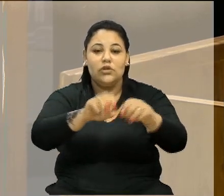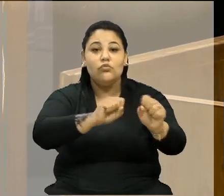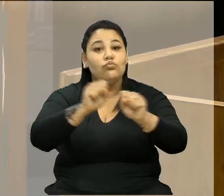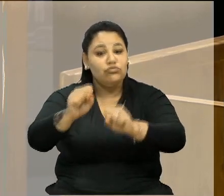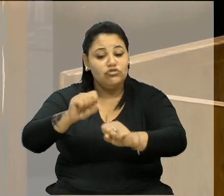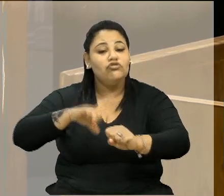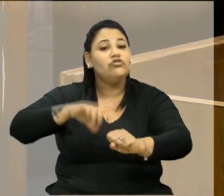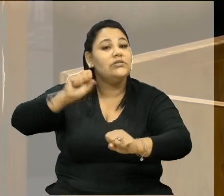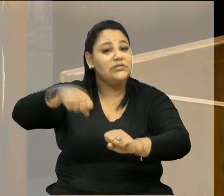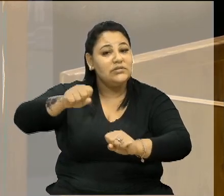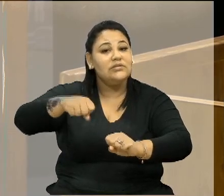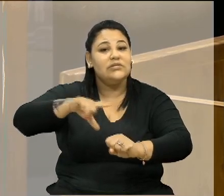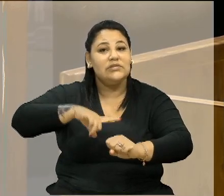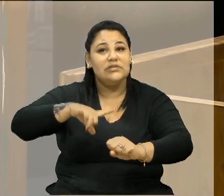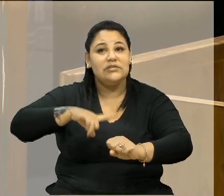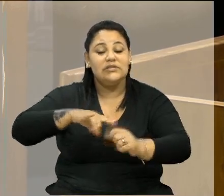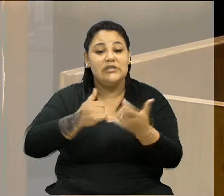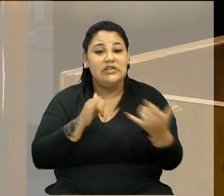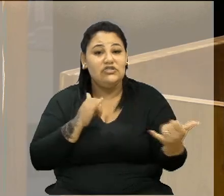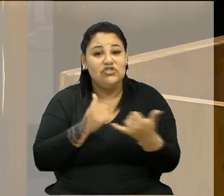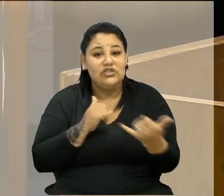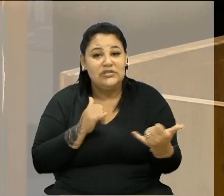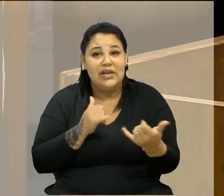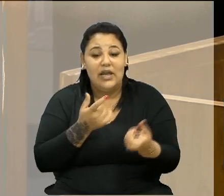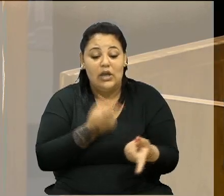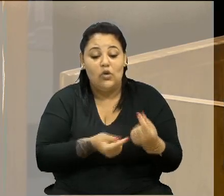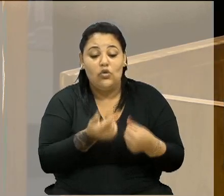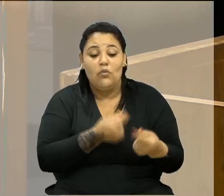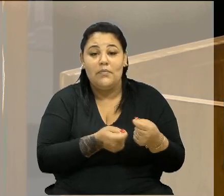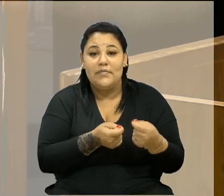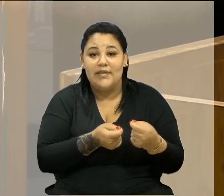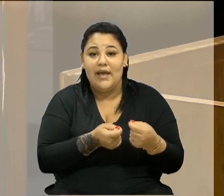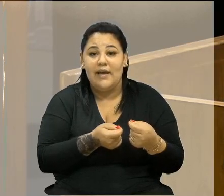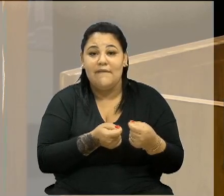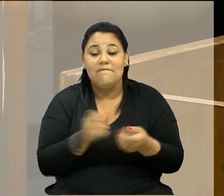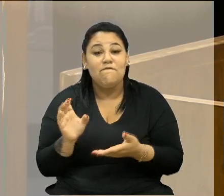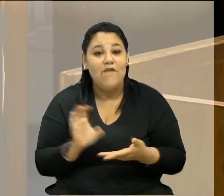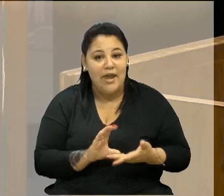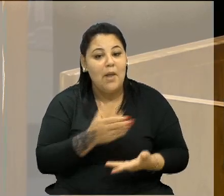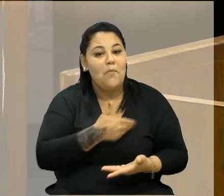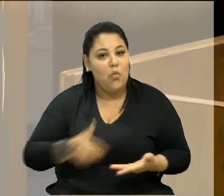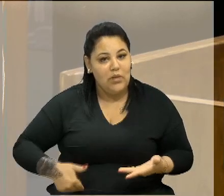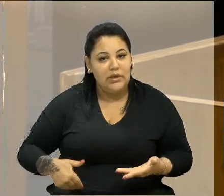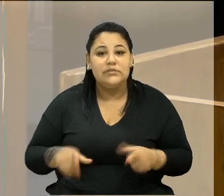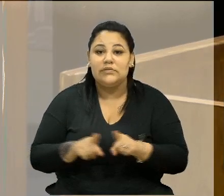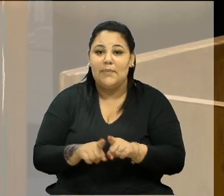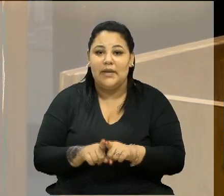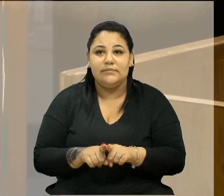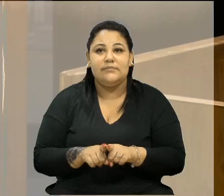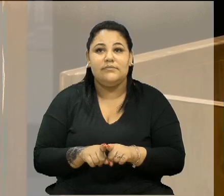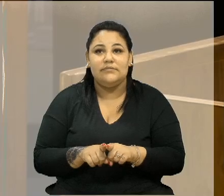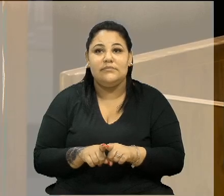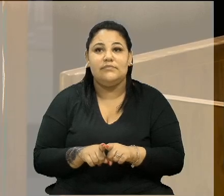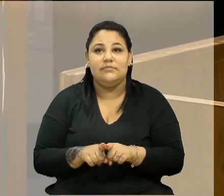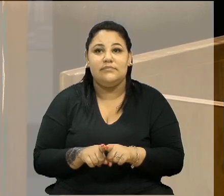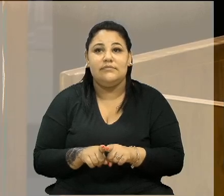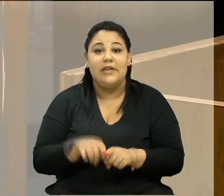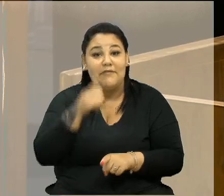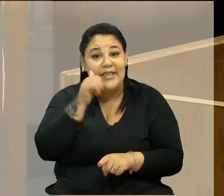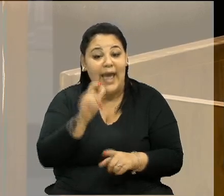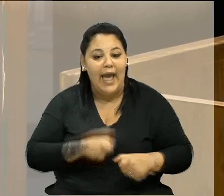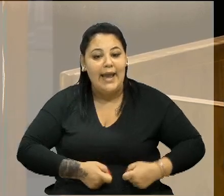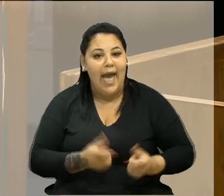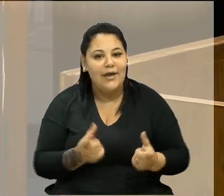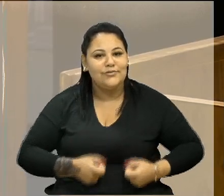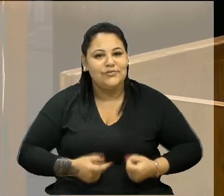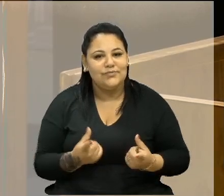gerar, né, além de gerar energia, economizar recursos públicos, né, e principalmente esse